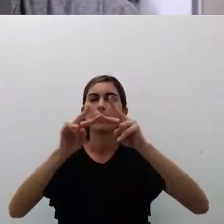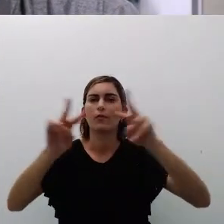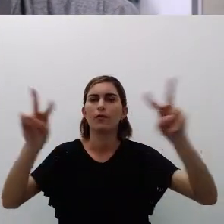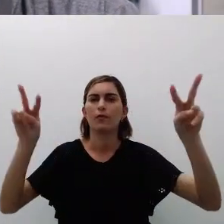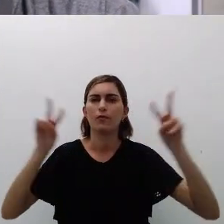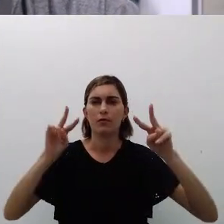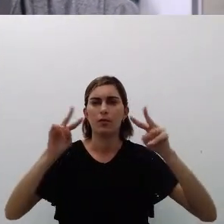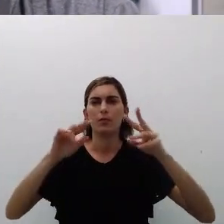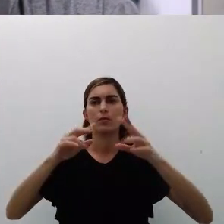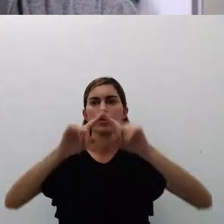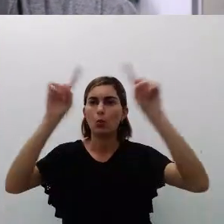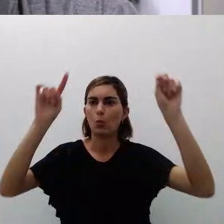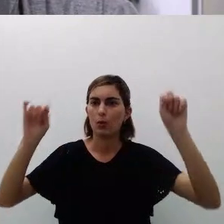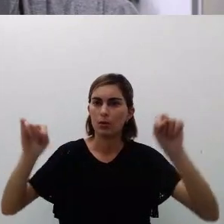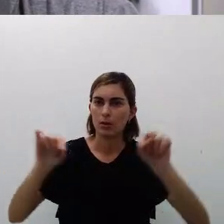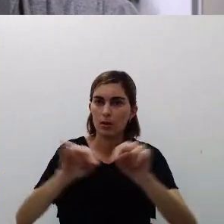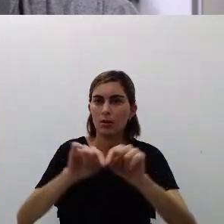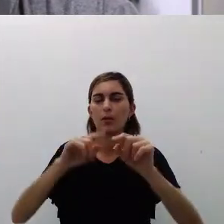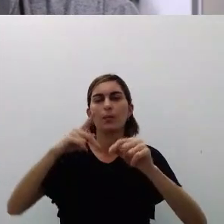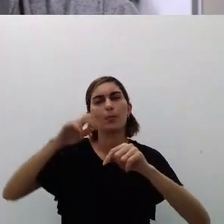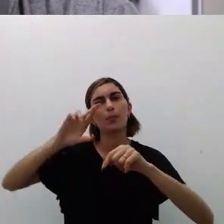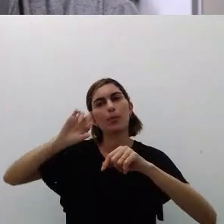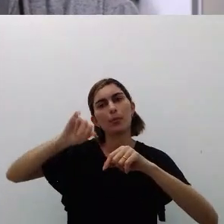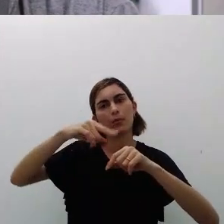proporção, composição